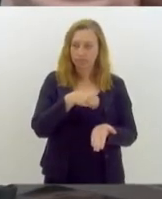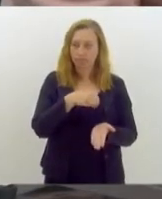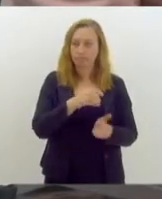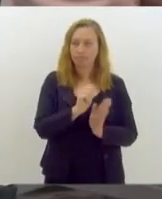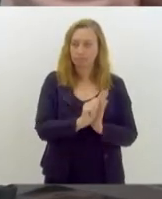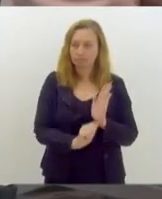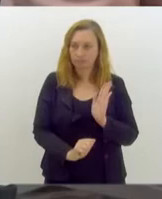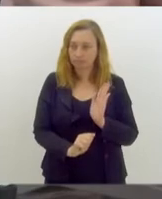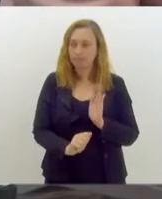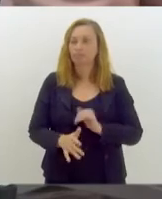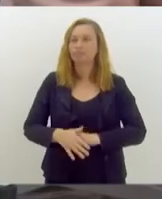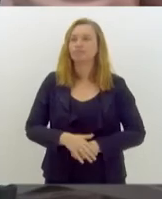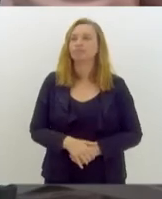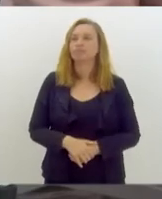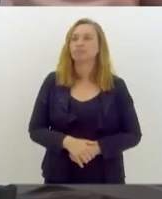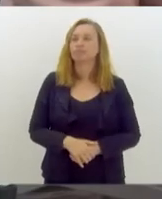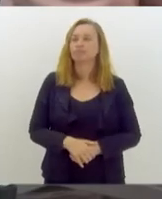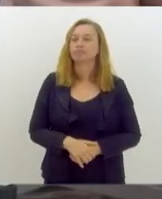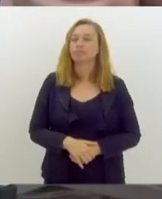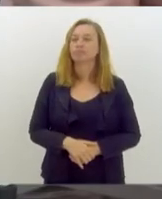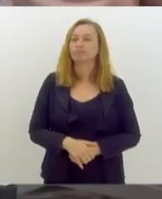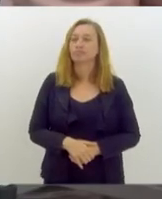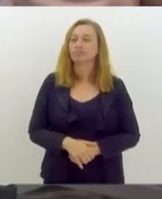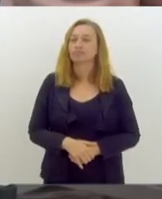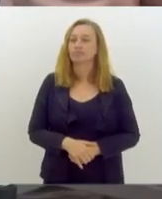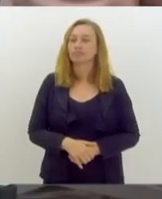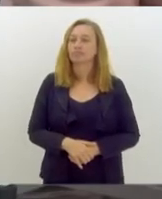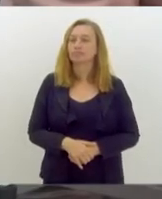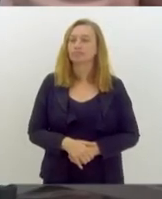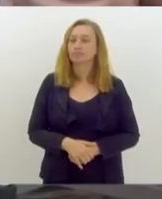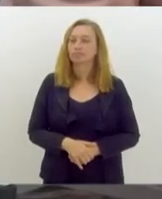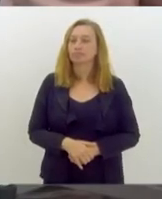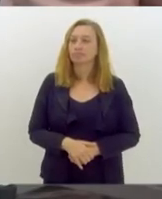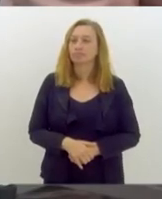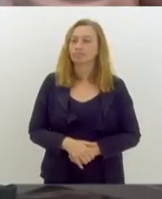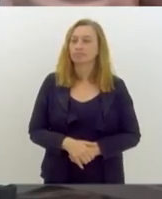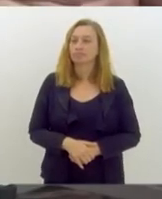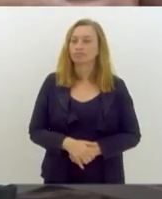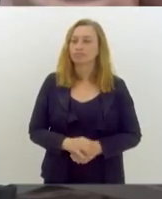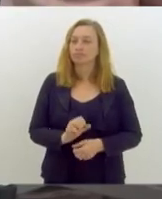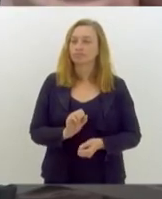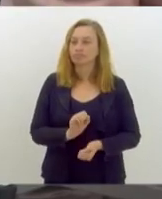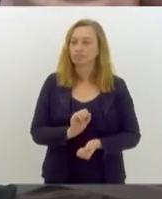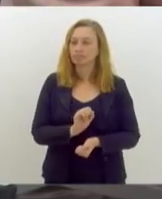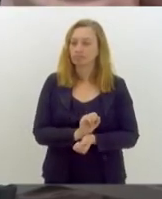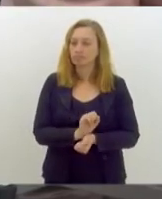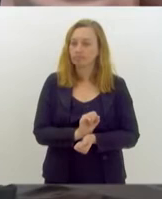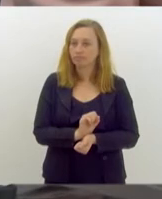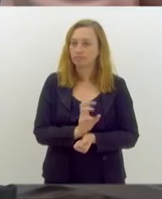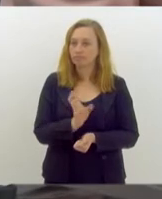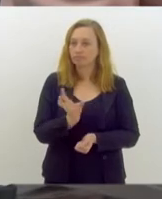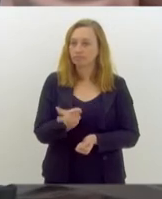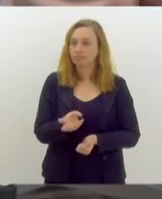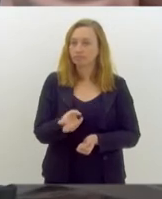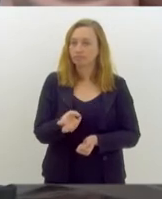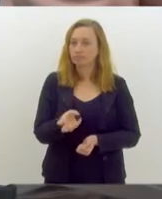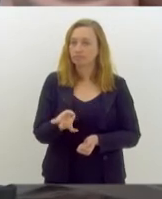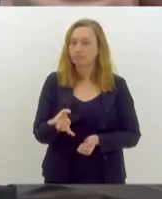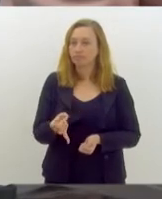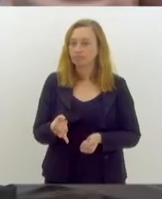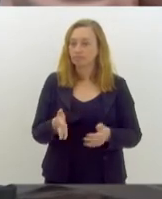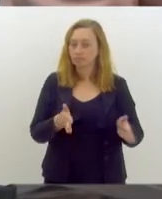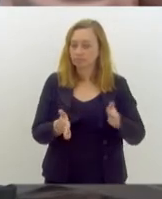suspender suspender a contagem de prazo da CPI